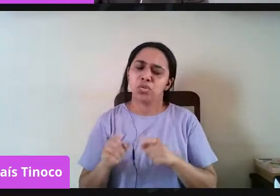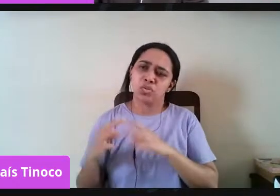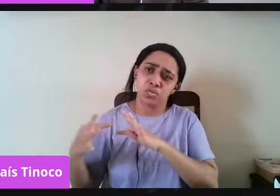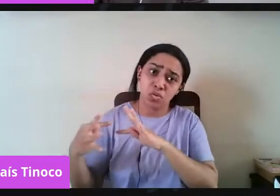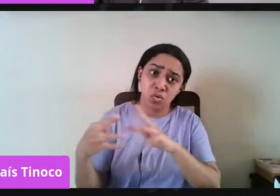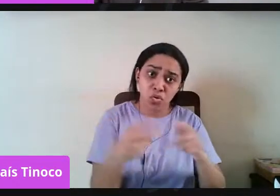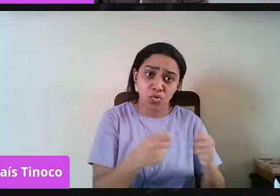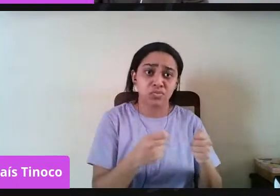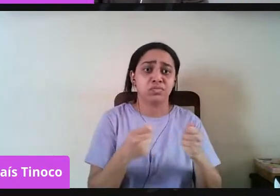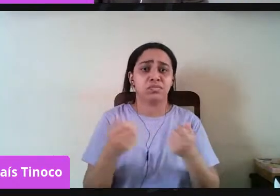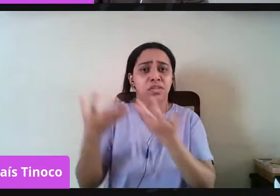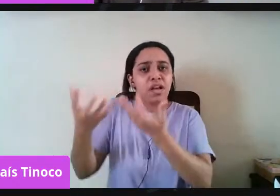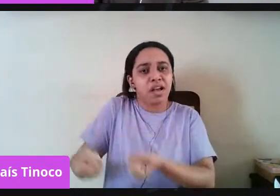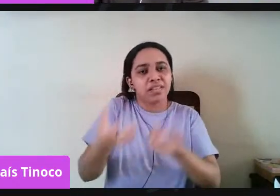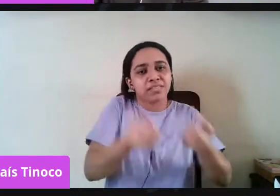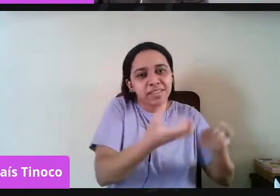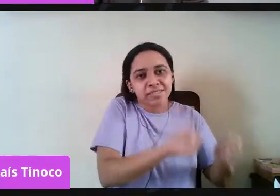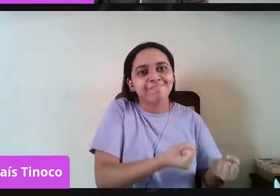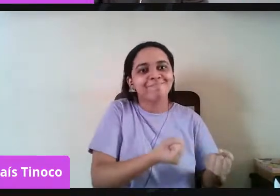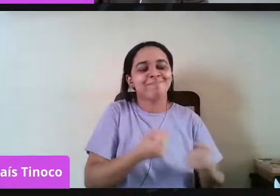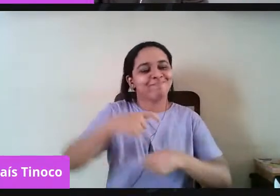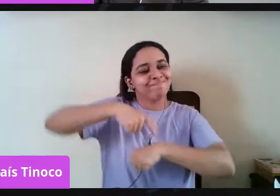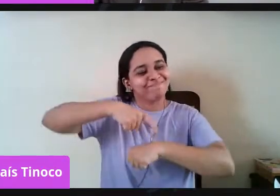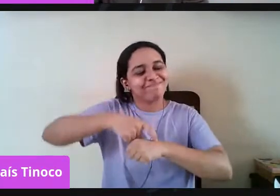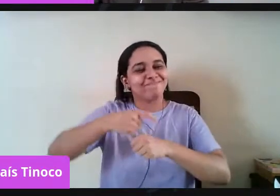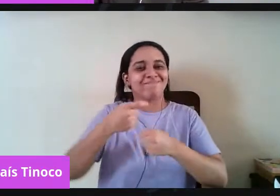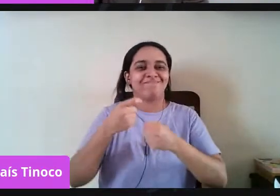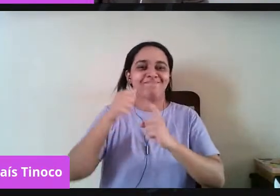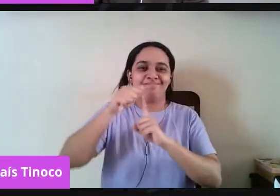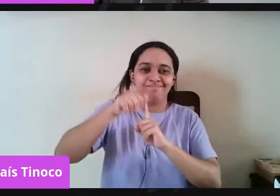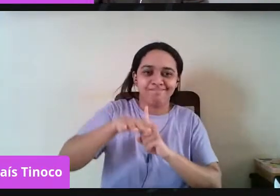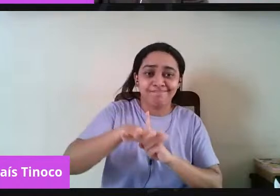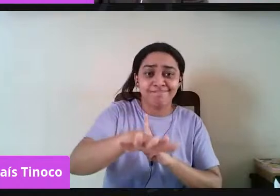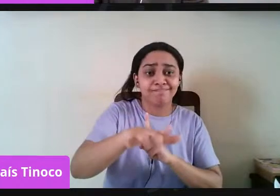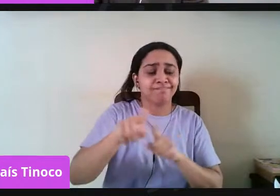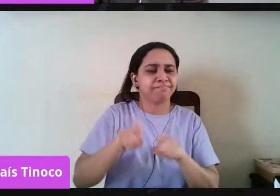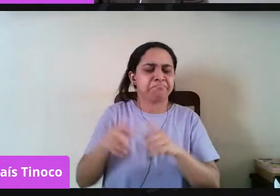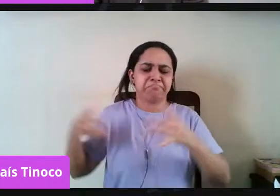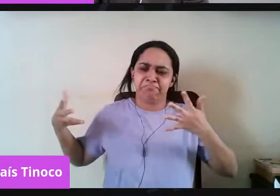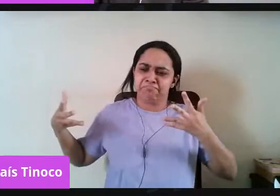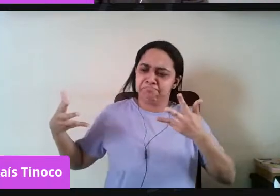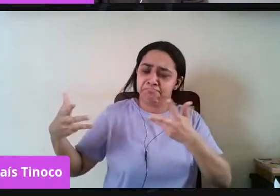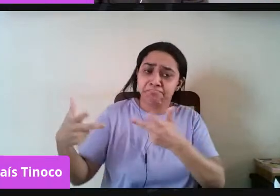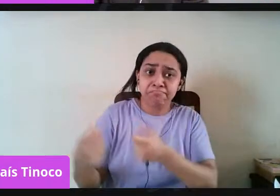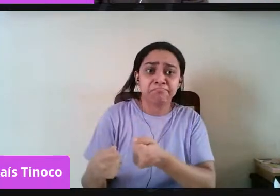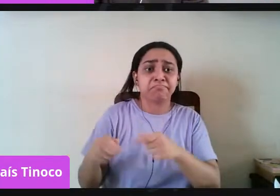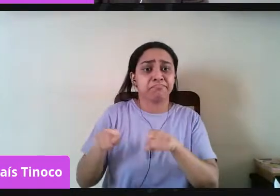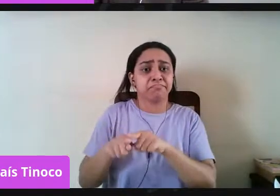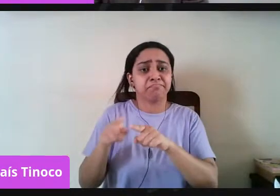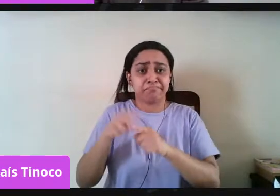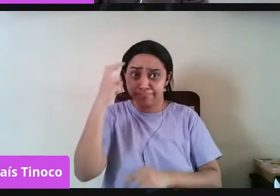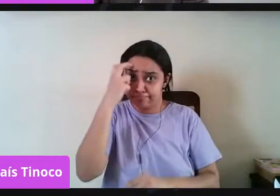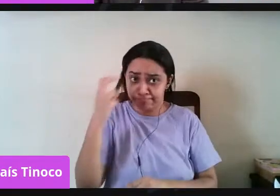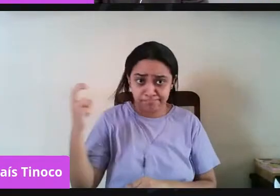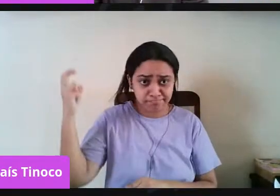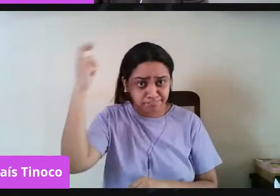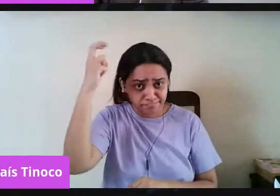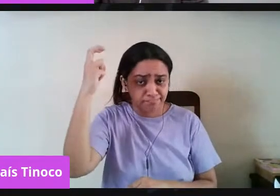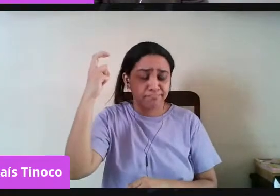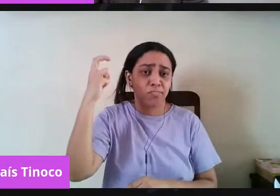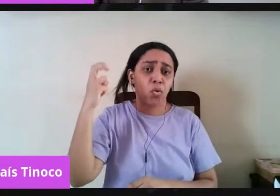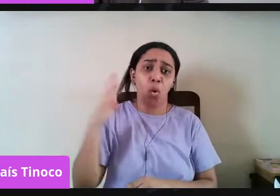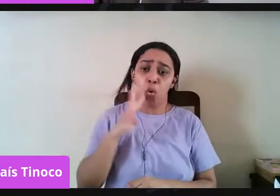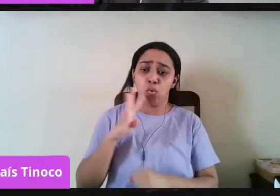que aceitaram contribuir, né, com o seu brilho, sua expertise,